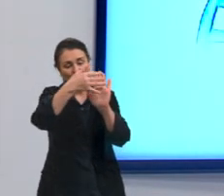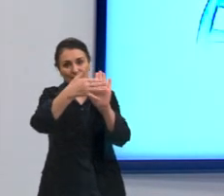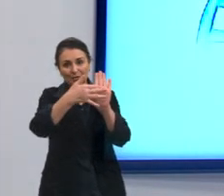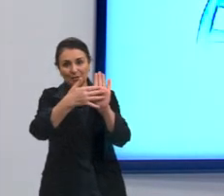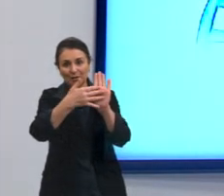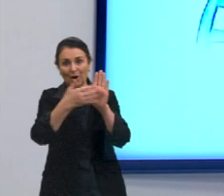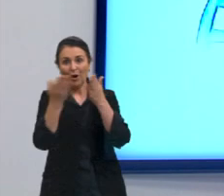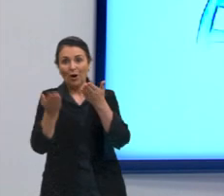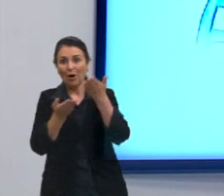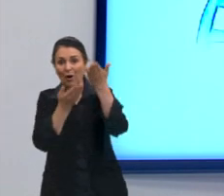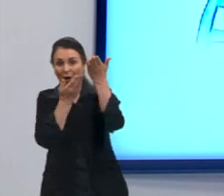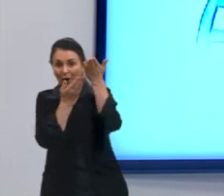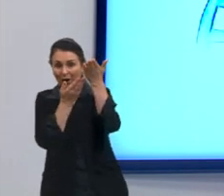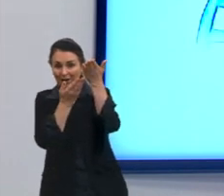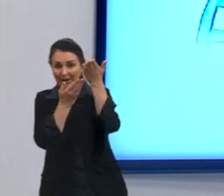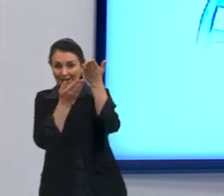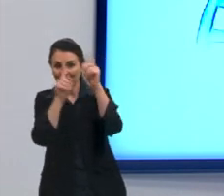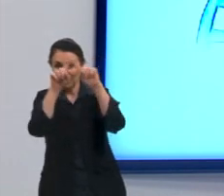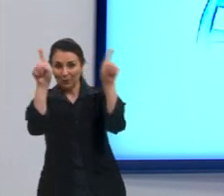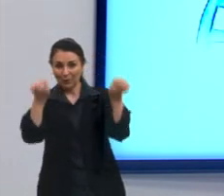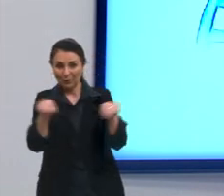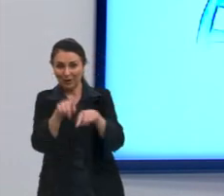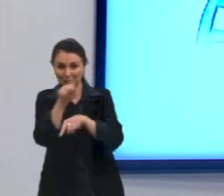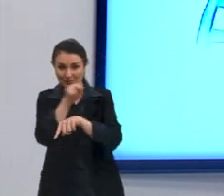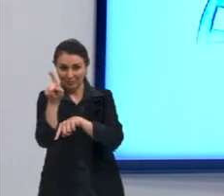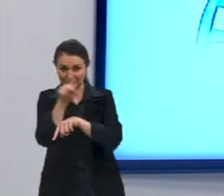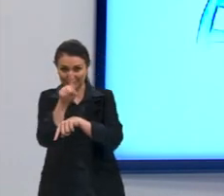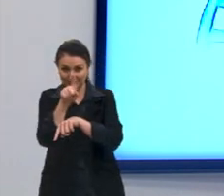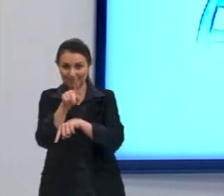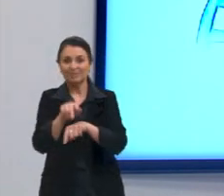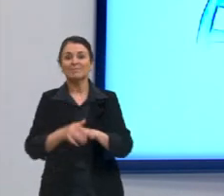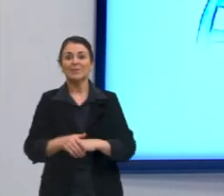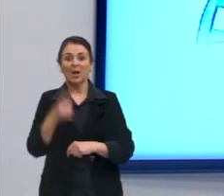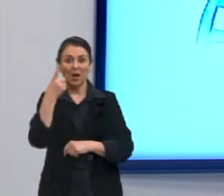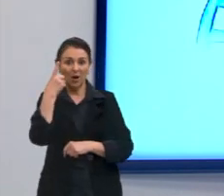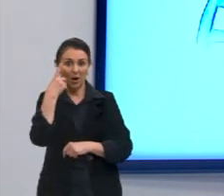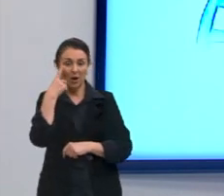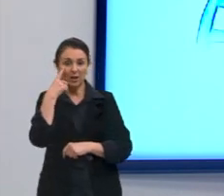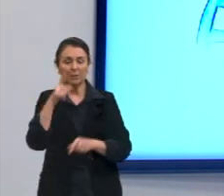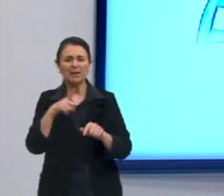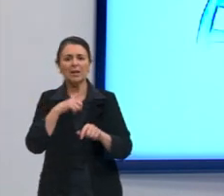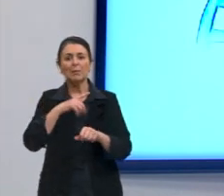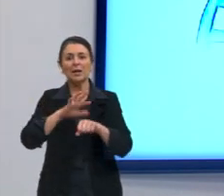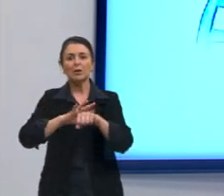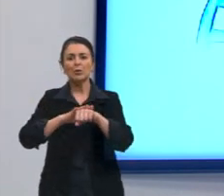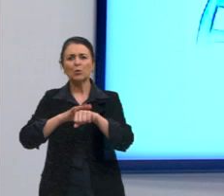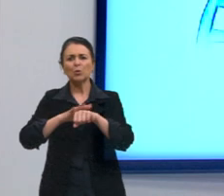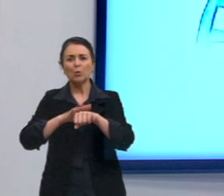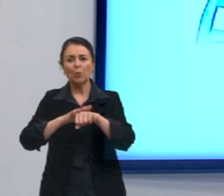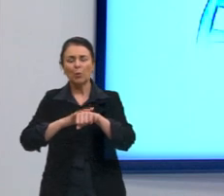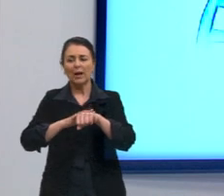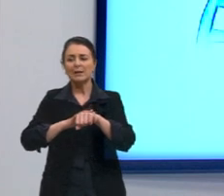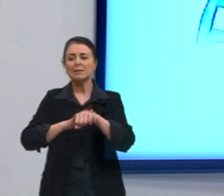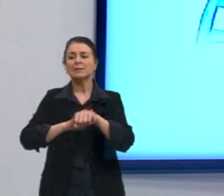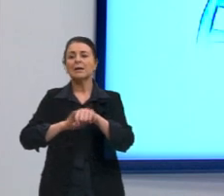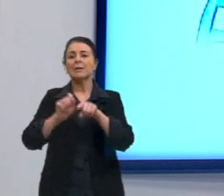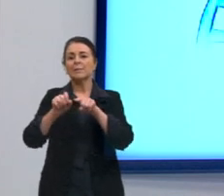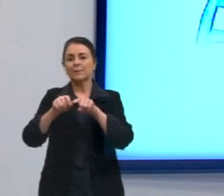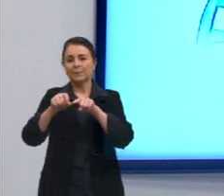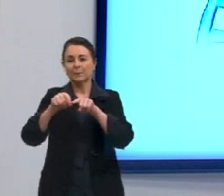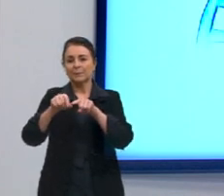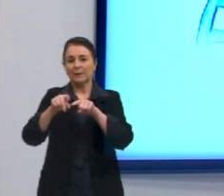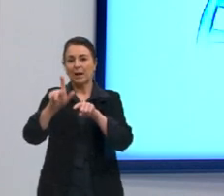Proteus a própria nem séria gonorreia né que causa a Gonorreia ela tem adquirido resistência a